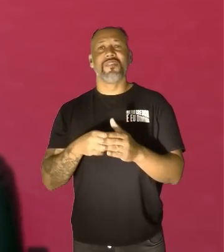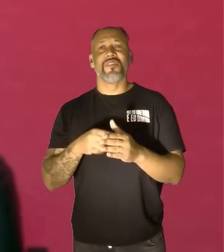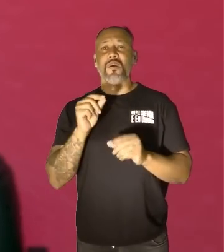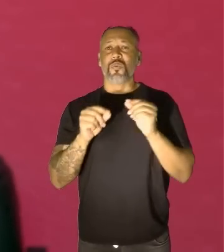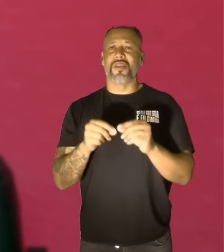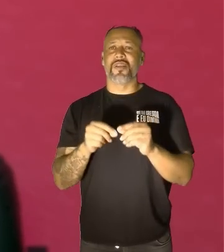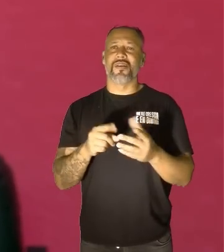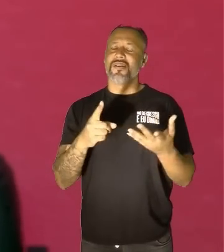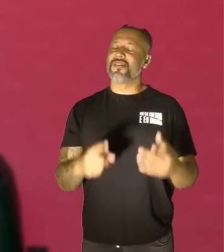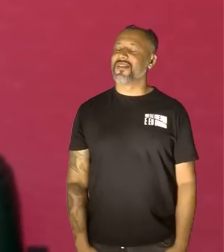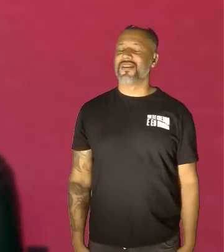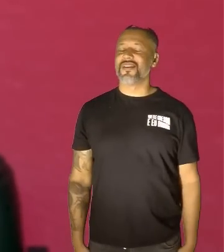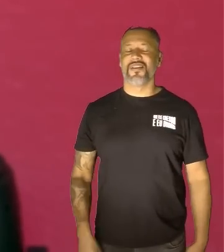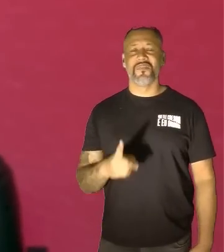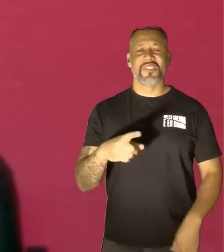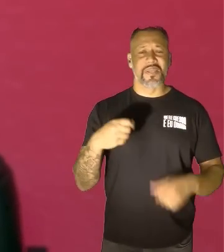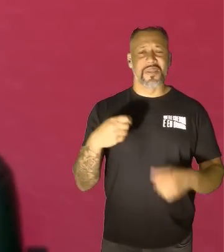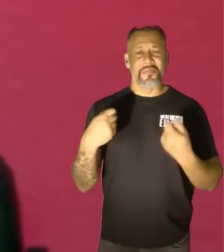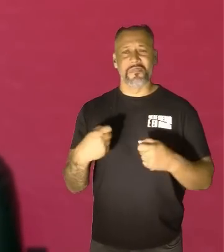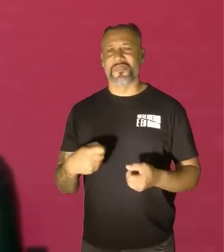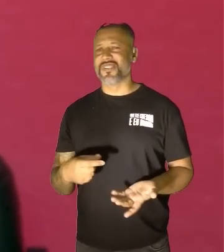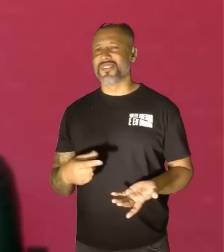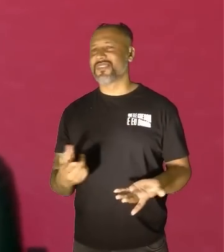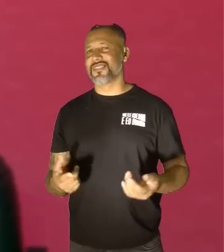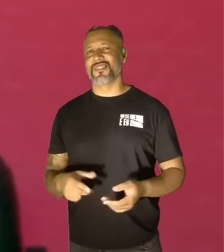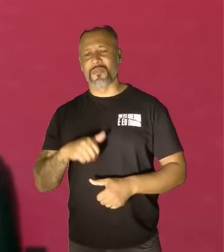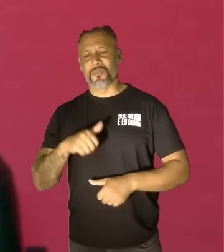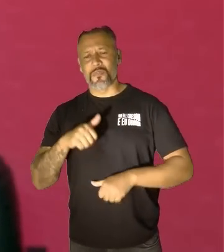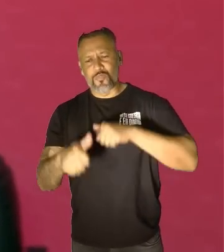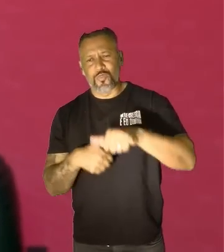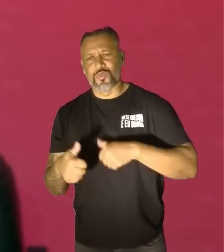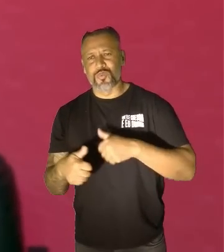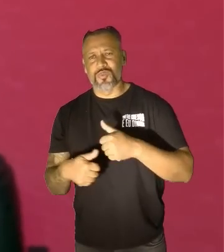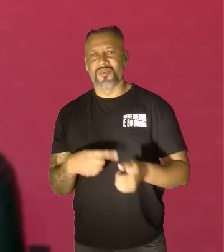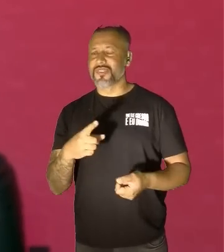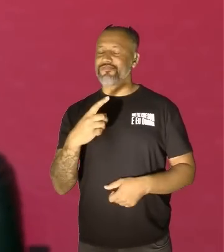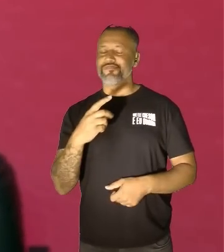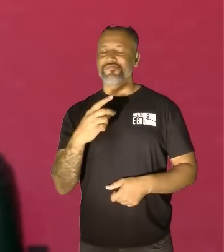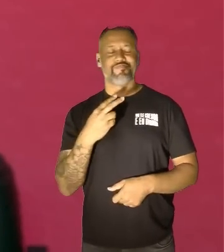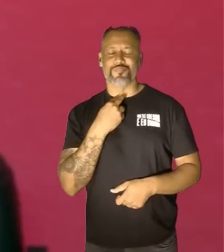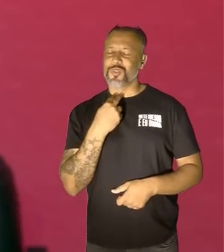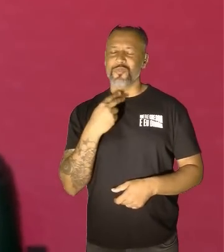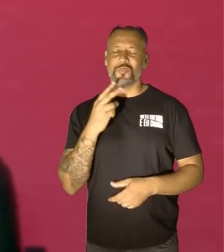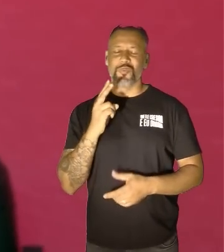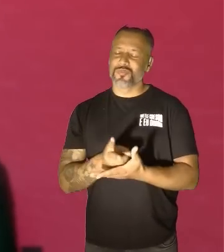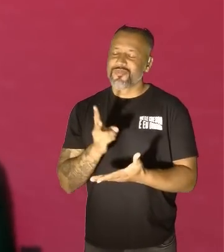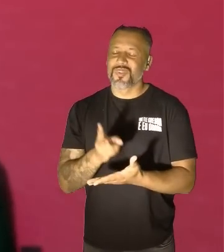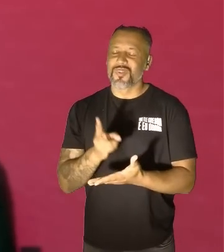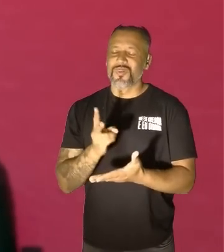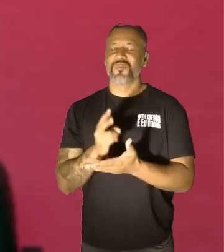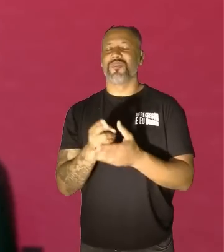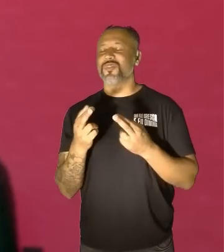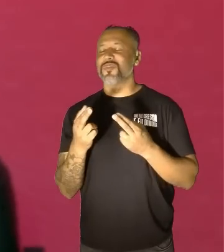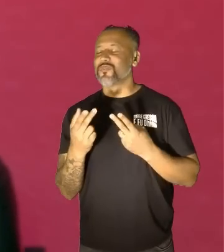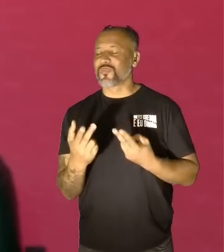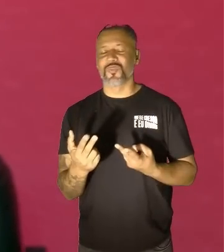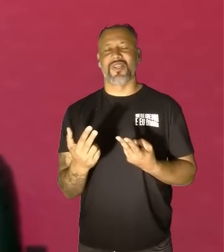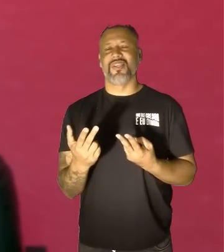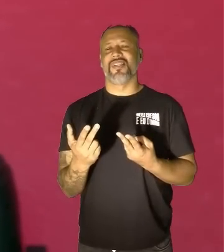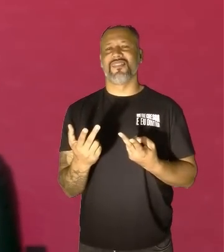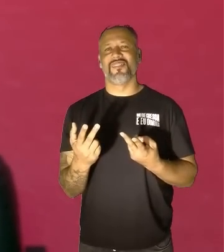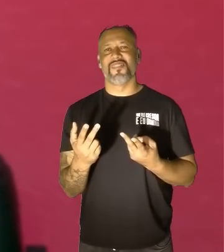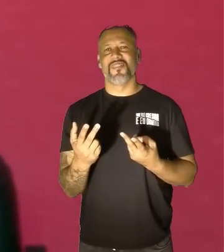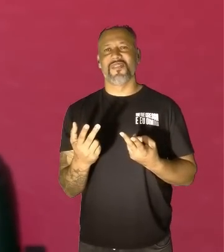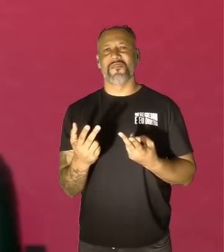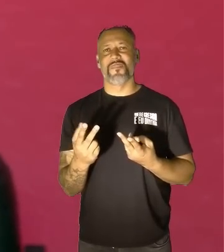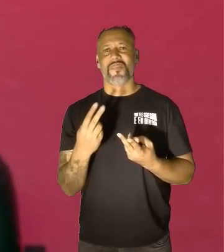irmã, largue essa mania de ficar sempre sendo a mesma pessoa. Não é possível viver um avivamento quando você vive